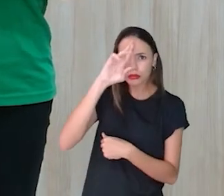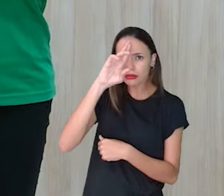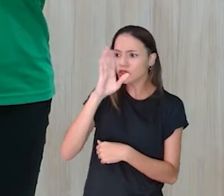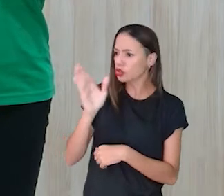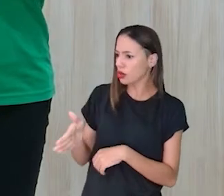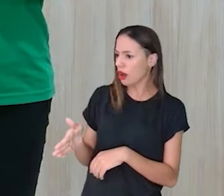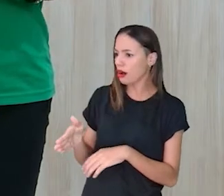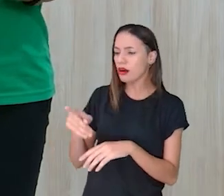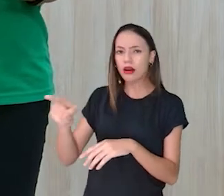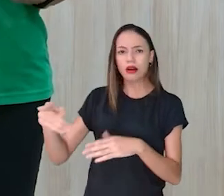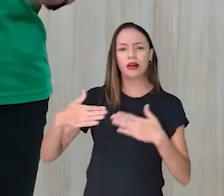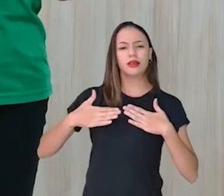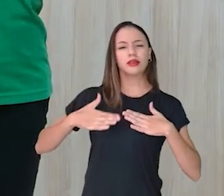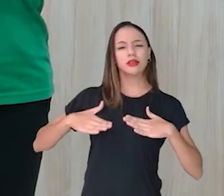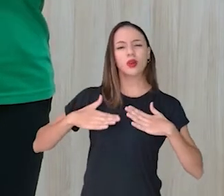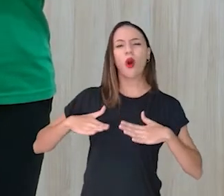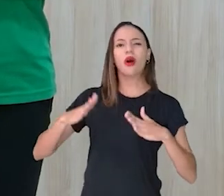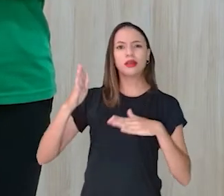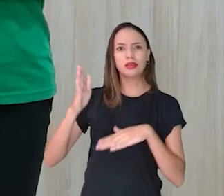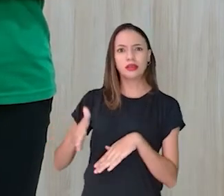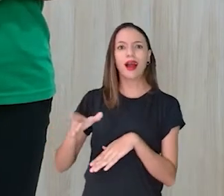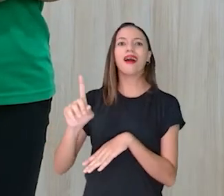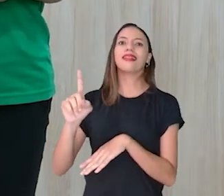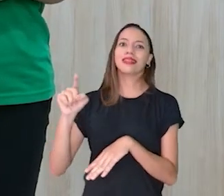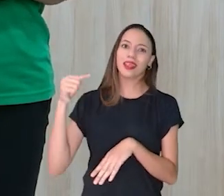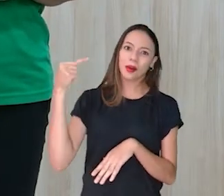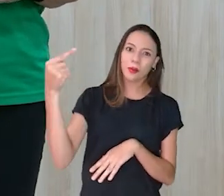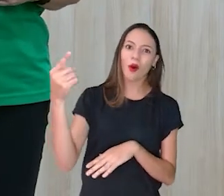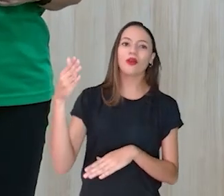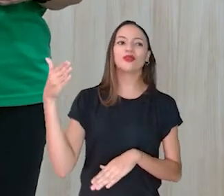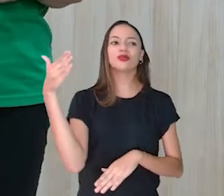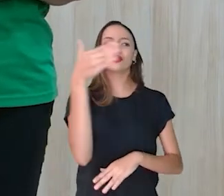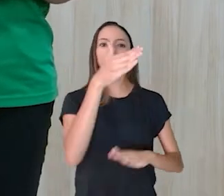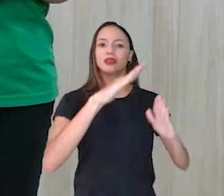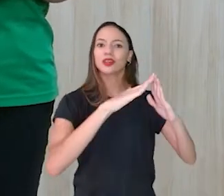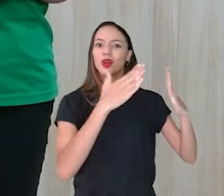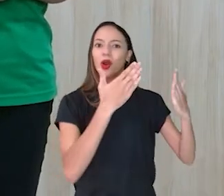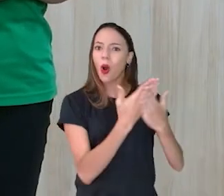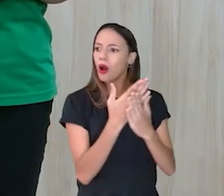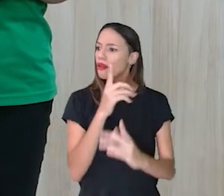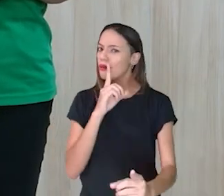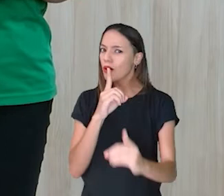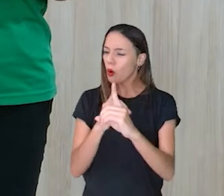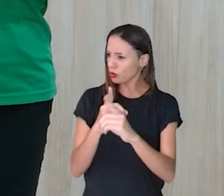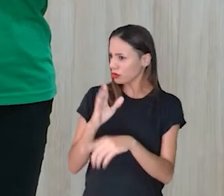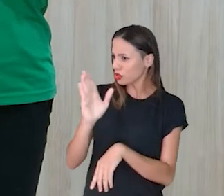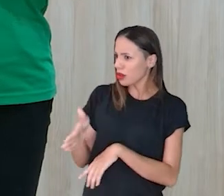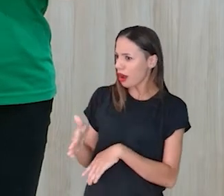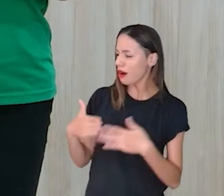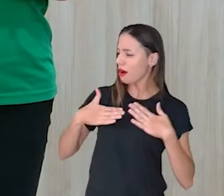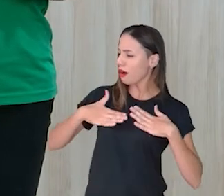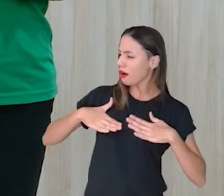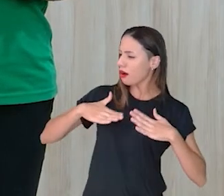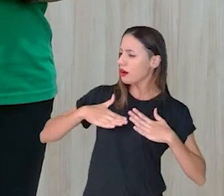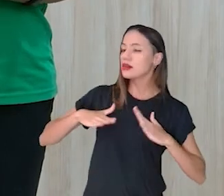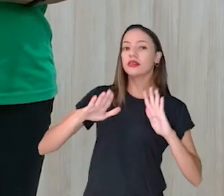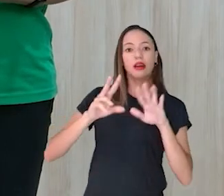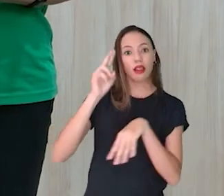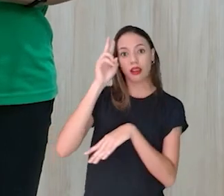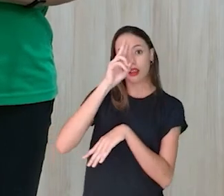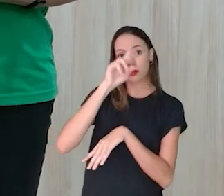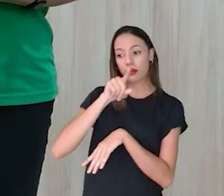Já descansou um pouquinho para poder vir para a escola, para aqui para o nosso encontro? Então, lembrar